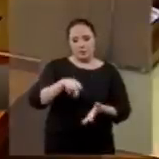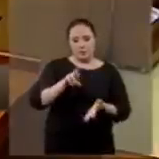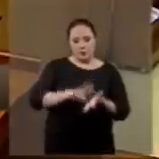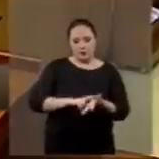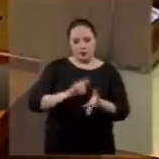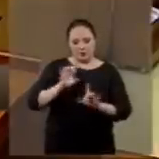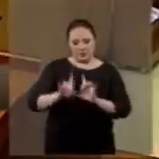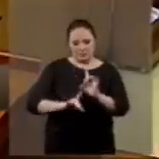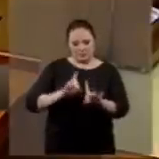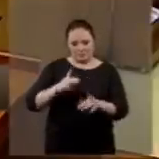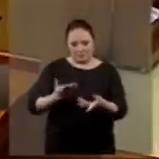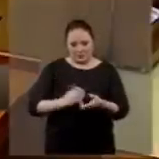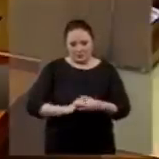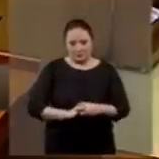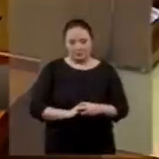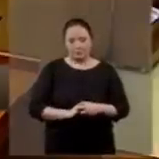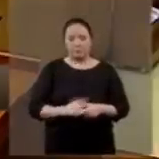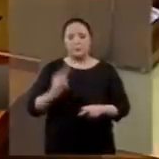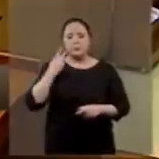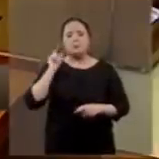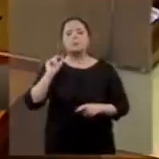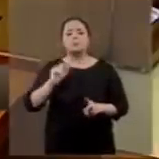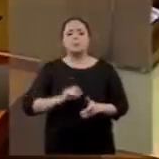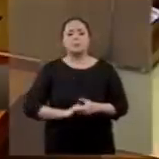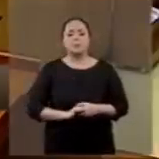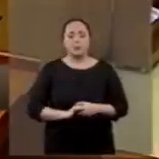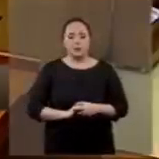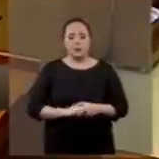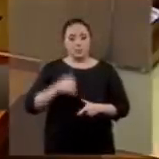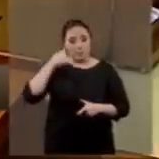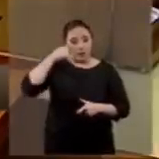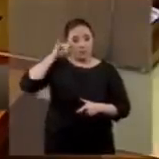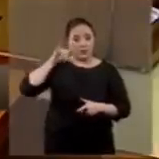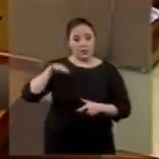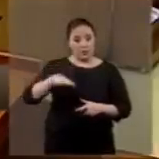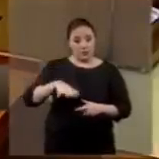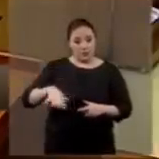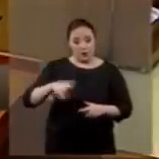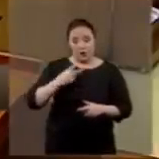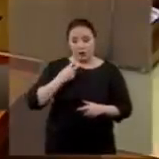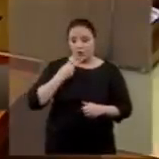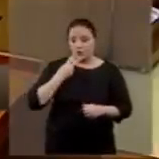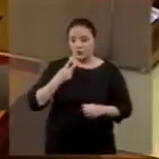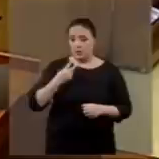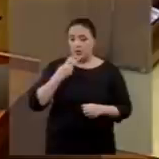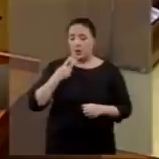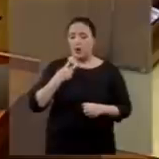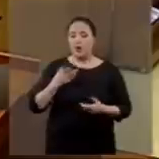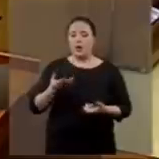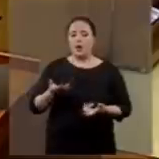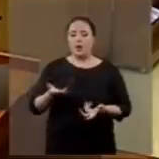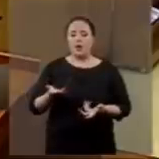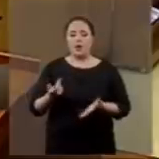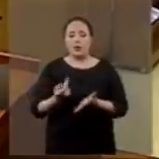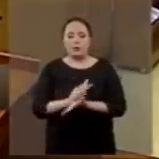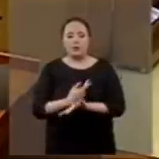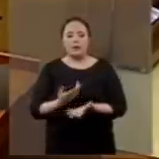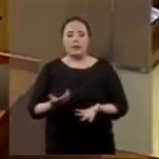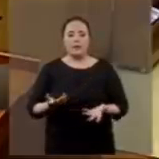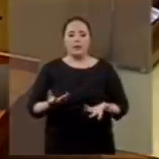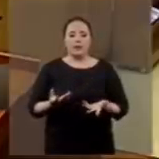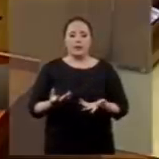especial, exatamente para impedir que o mercado sofresse, o